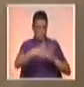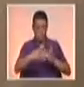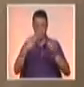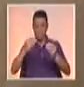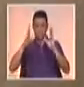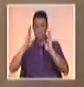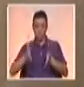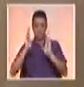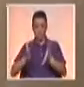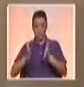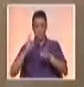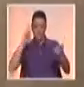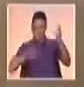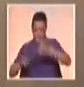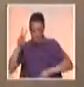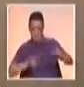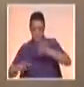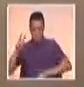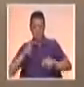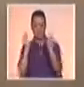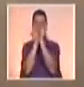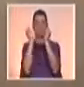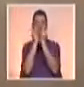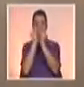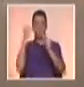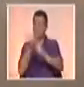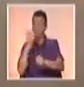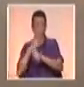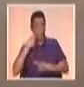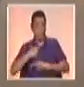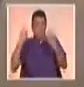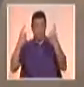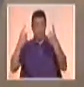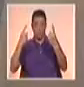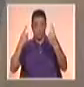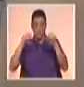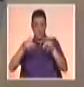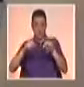exato. Estou a falar das finanças, sim, claro, da segurança social, quando vamos a um serviço público, por exemplo, público, não é? Exatamente.